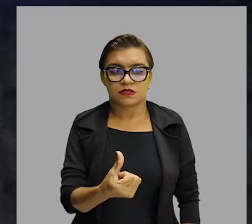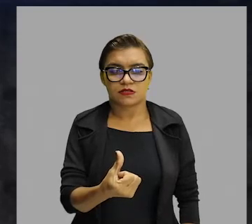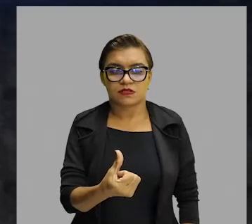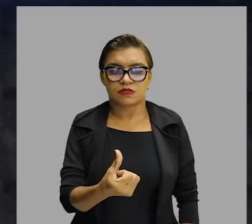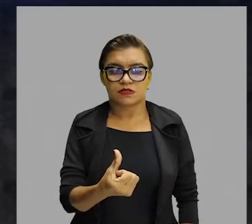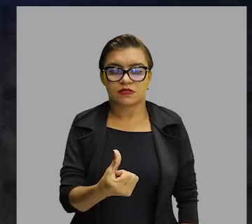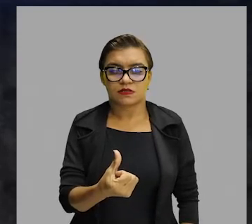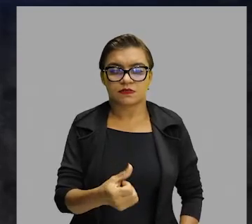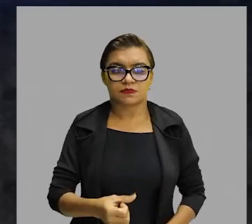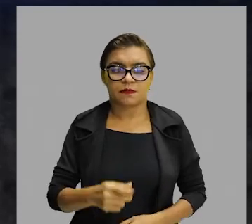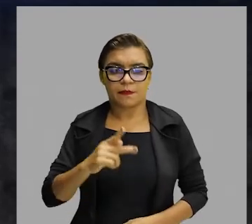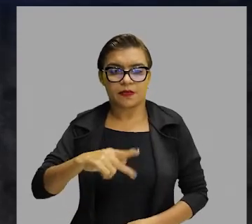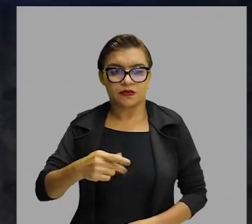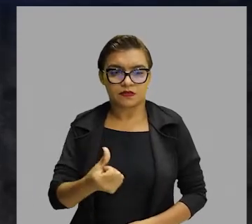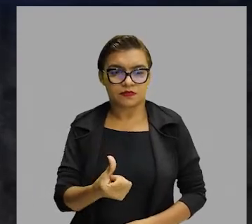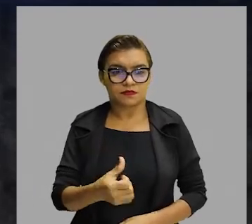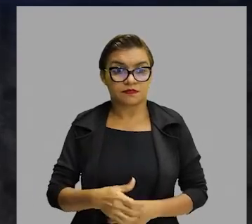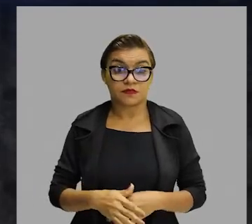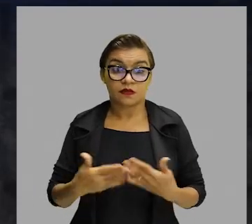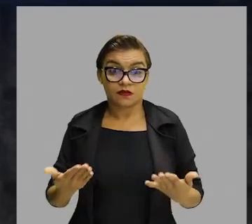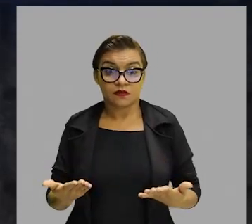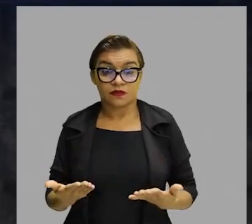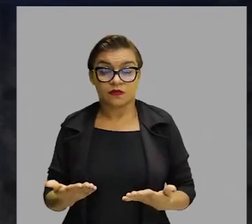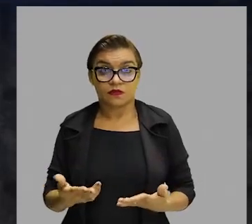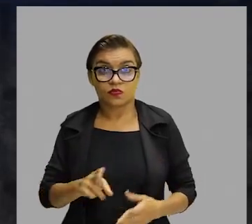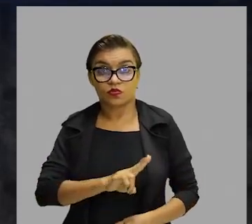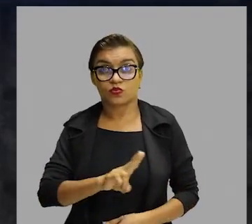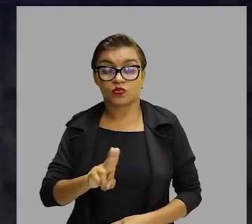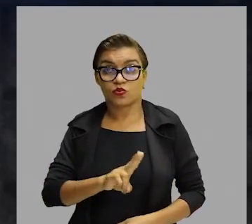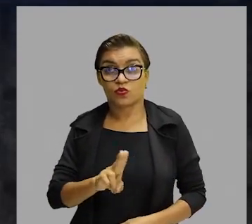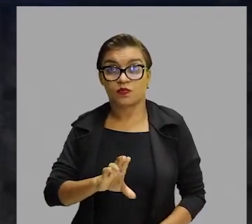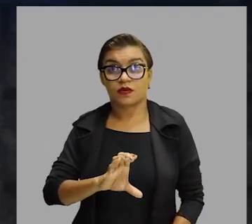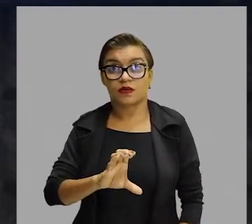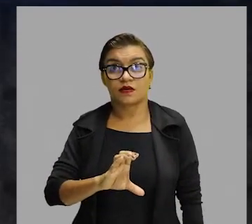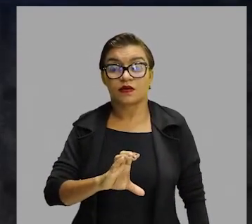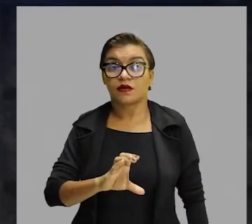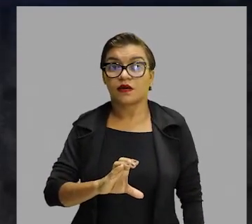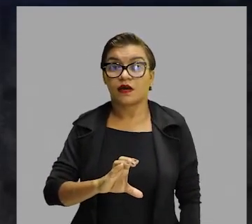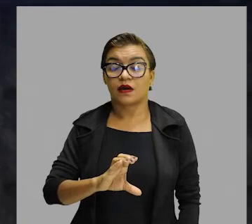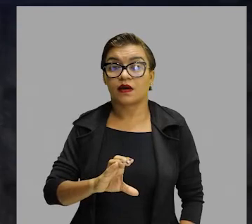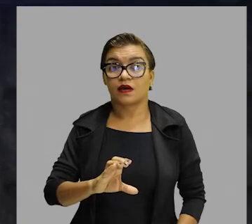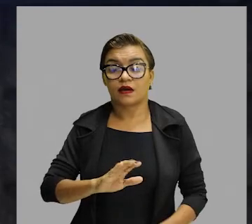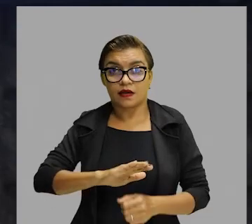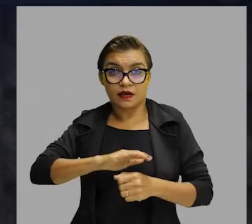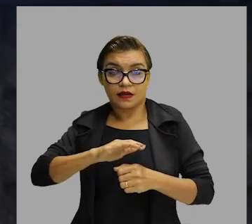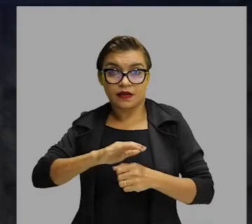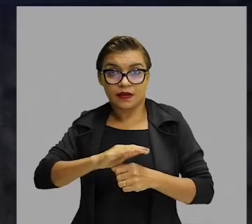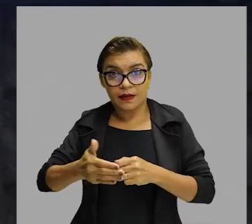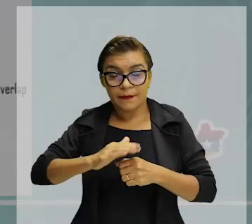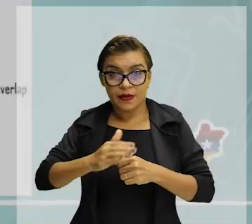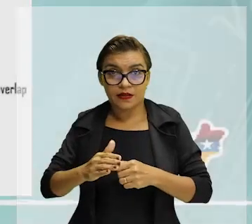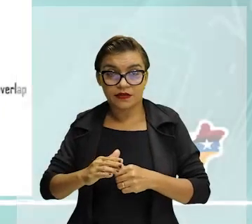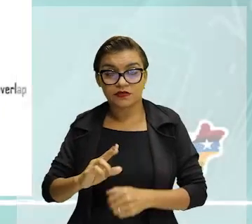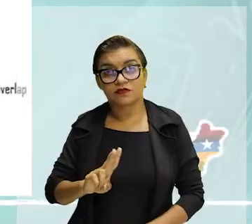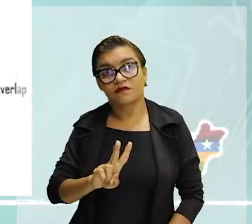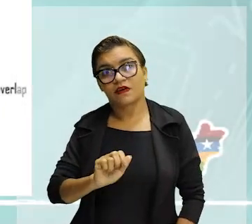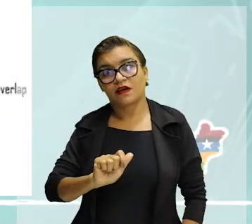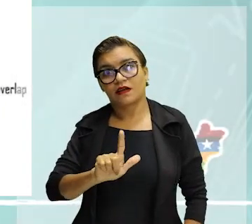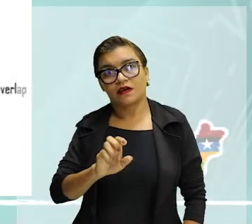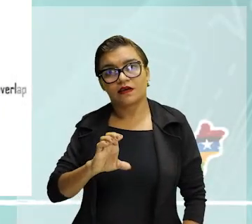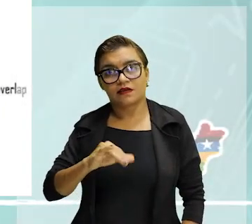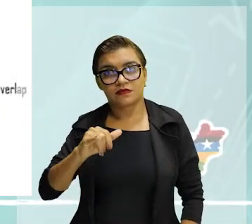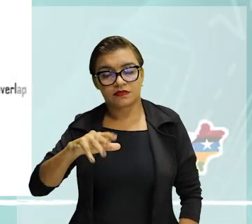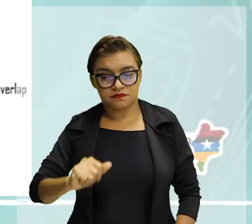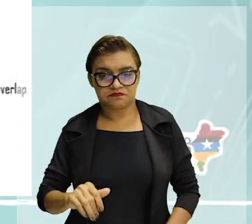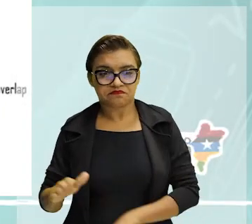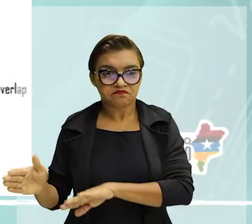então já está incompleto. Tá, ok? Então essa é a chamada camada aí de valência. Tá, ok? Então a